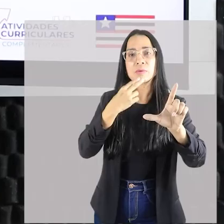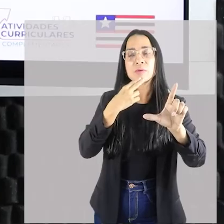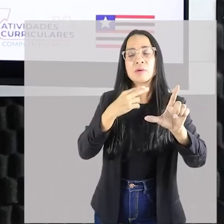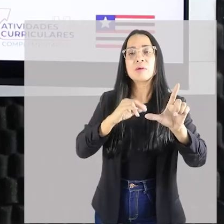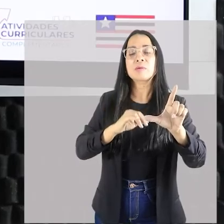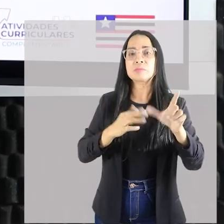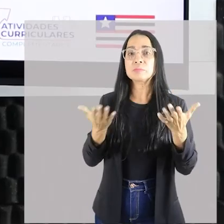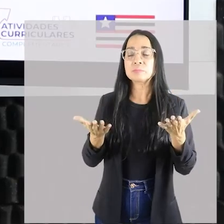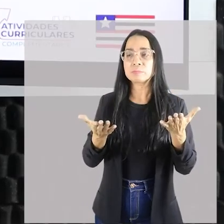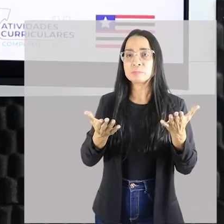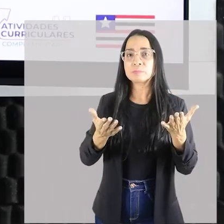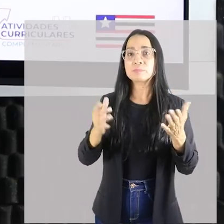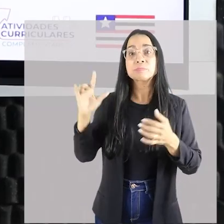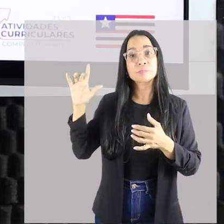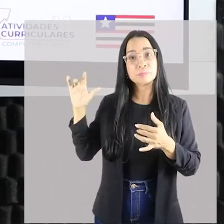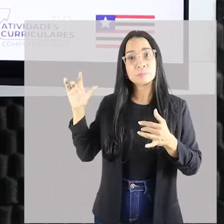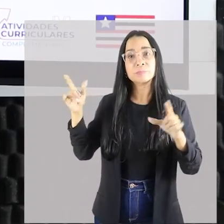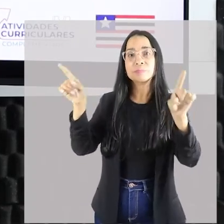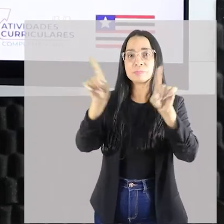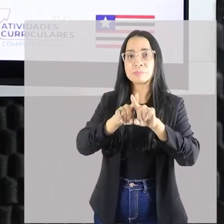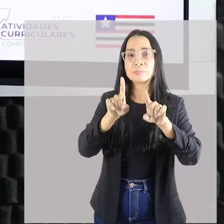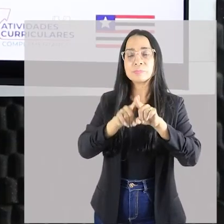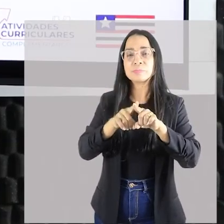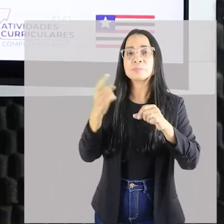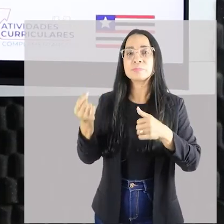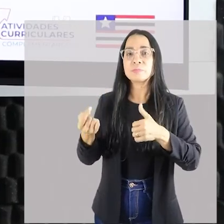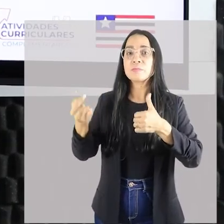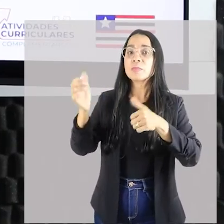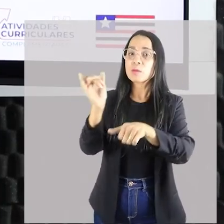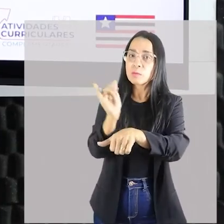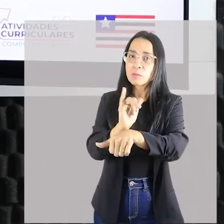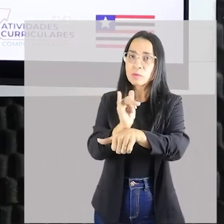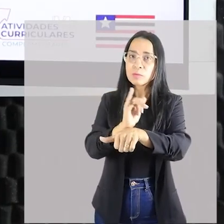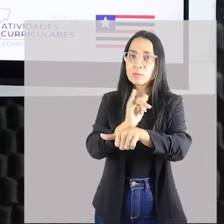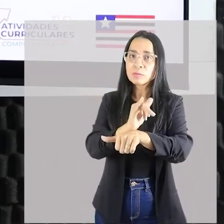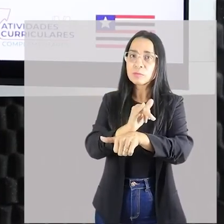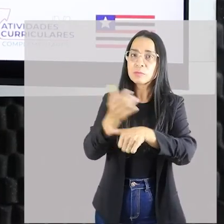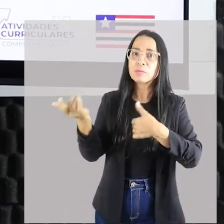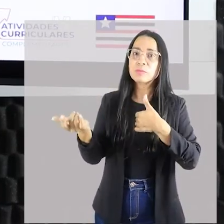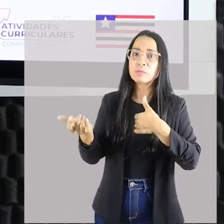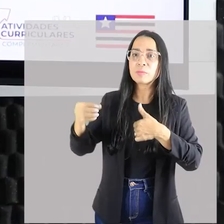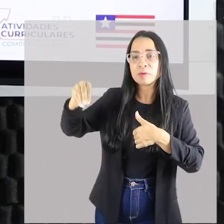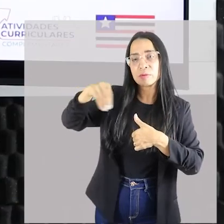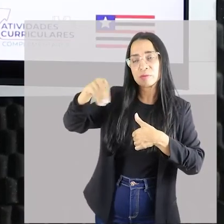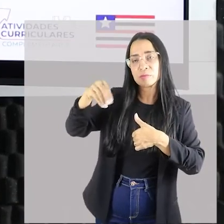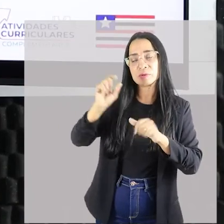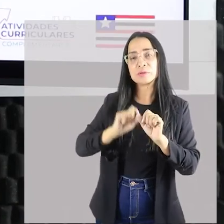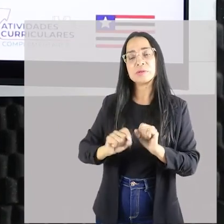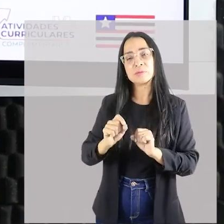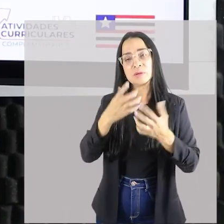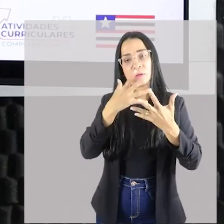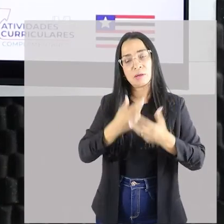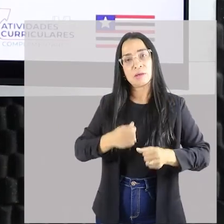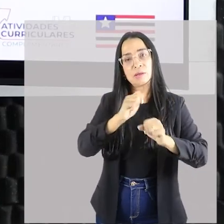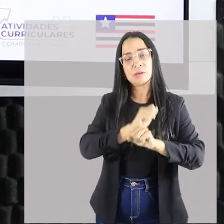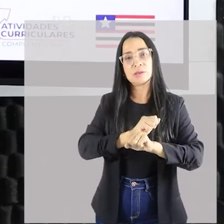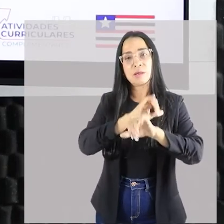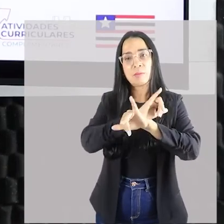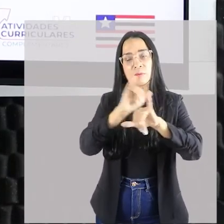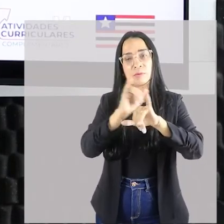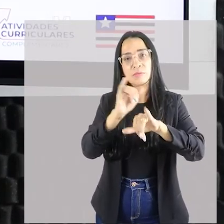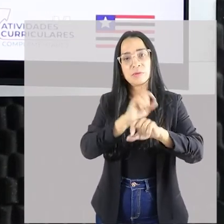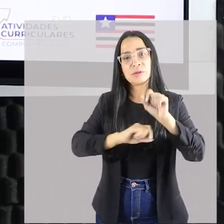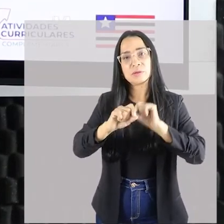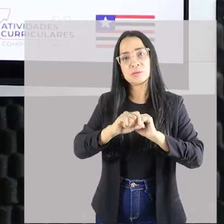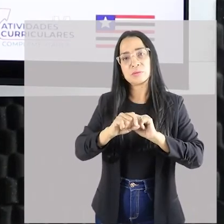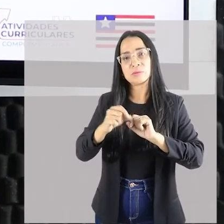plataforma Gonçalves Dias e também para que você lá no YouTube ative lá, né, o sininho para que você receba notificações quando